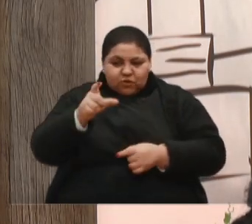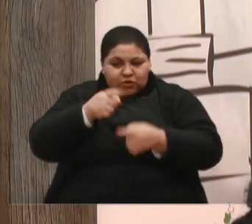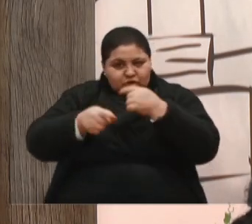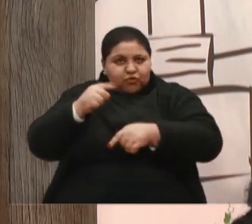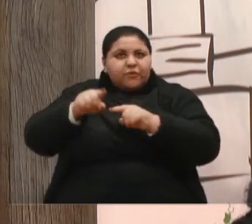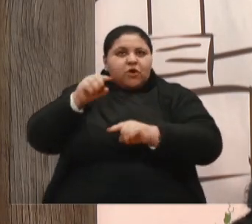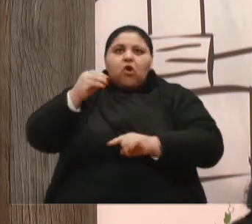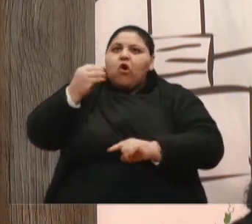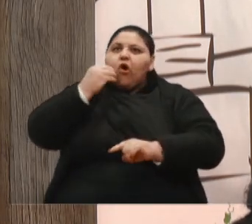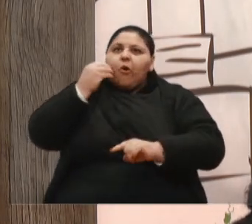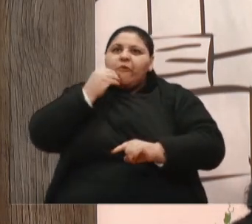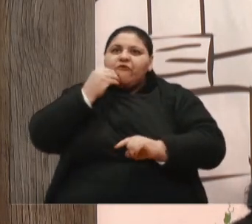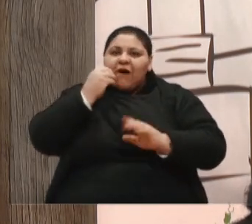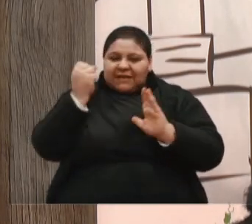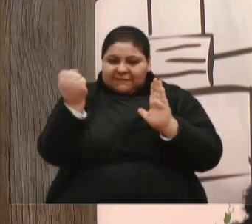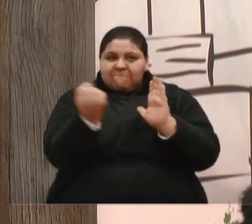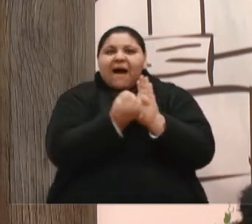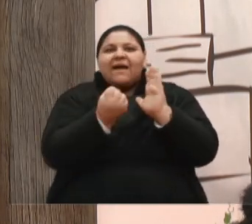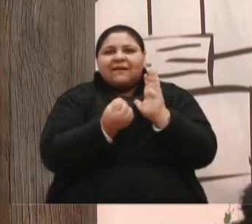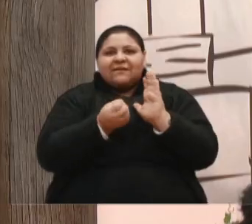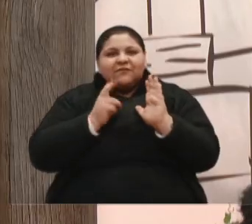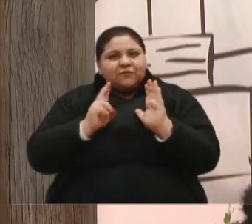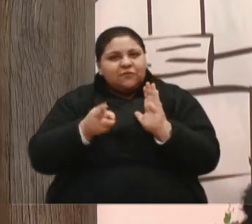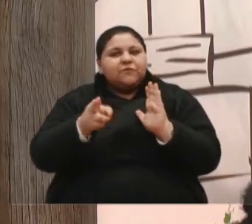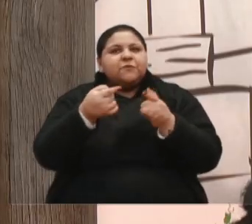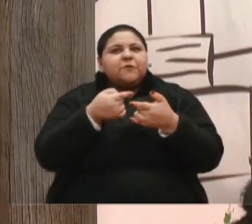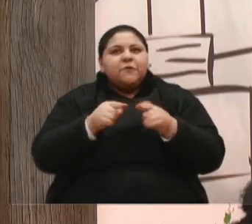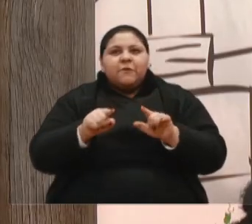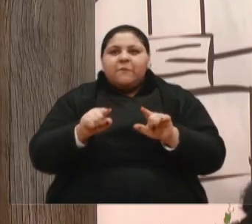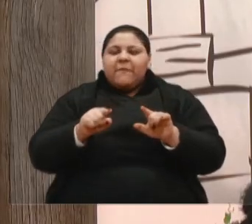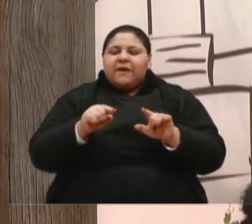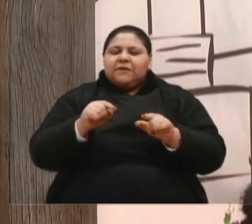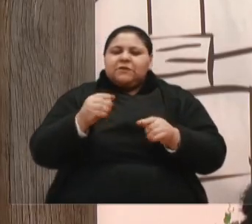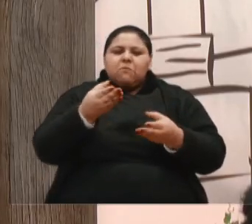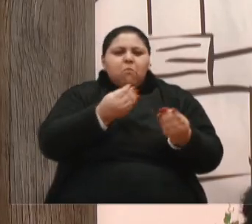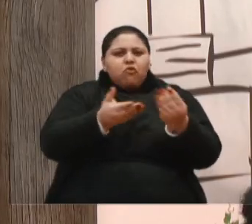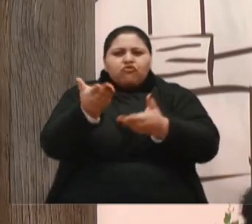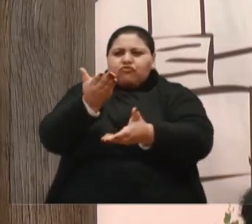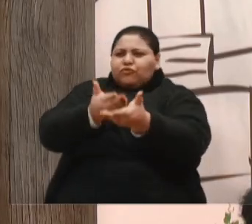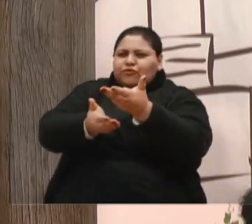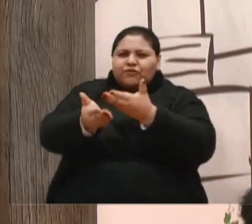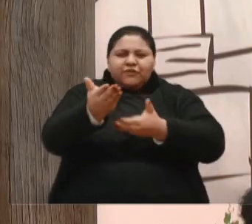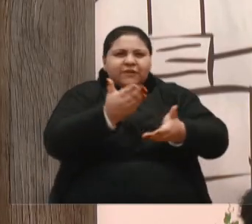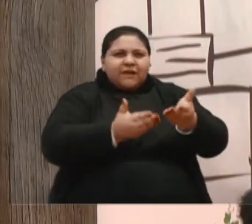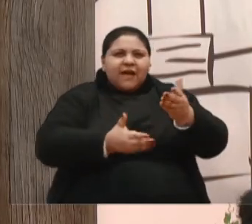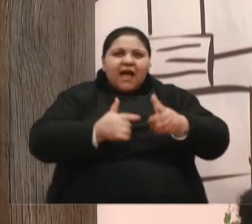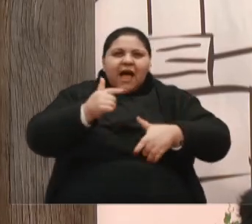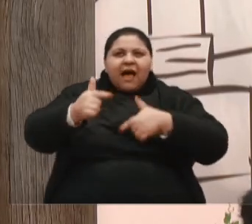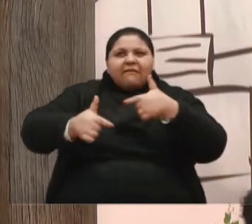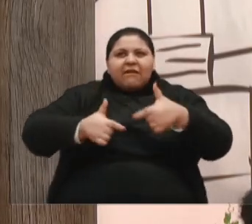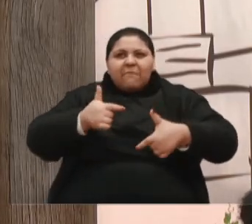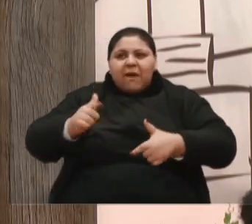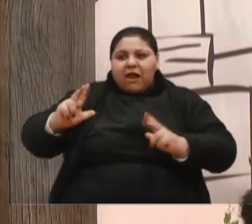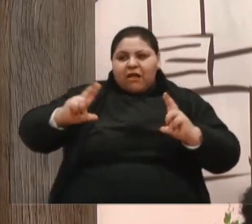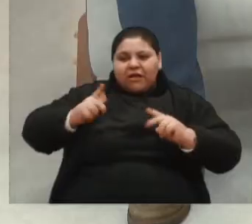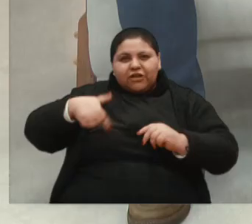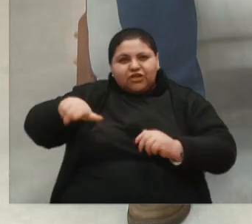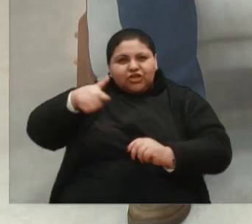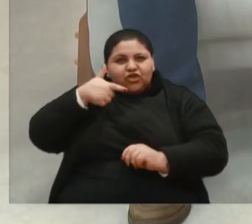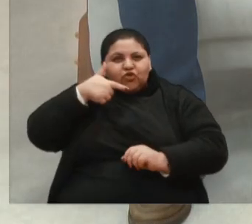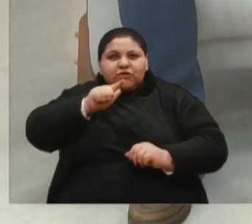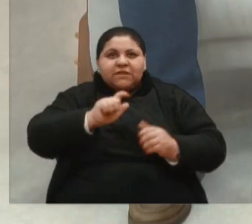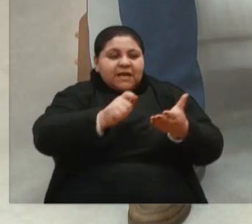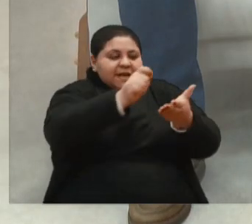alguém que superou, né? Claro, as marcas ficam, mas diante de tanta psicoterapia, de tanto trabalho pessoal,